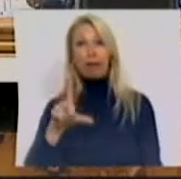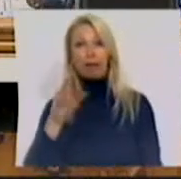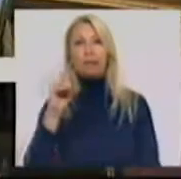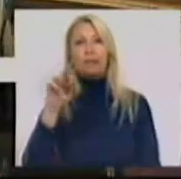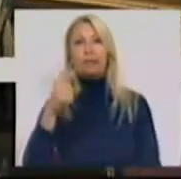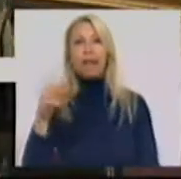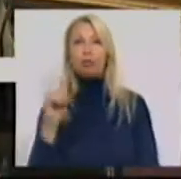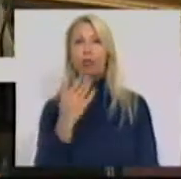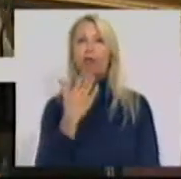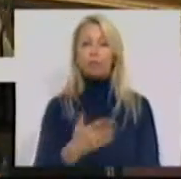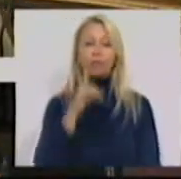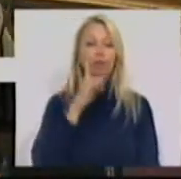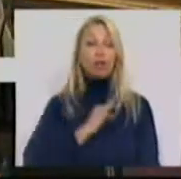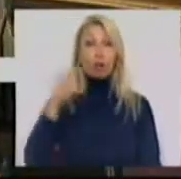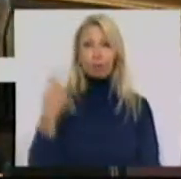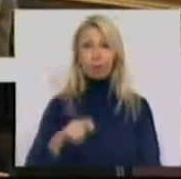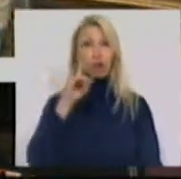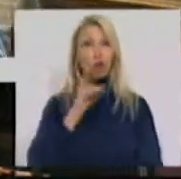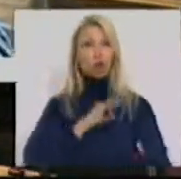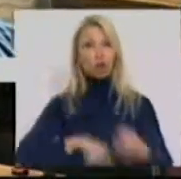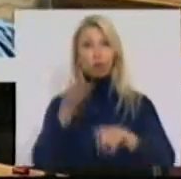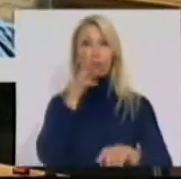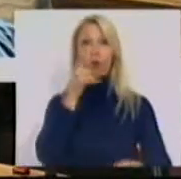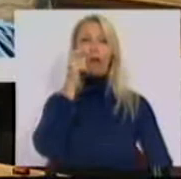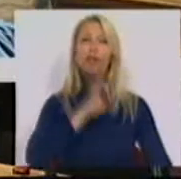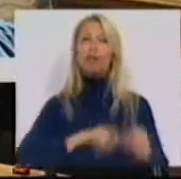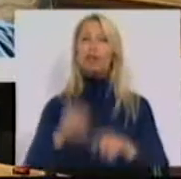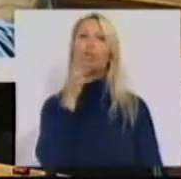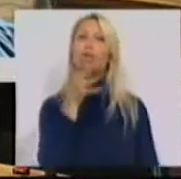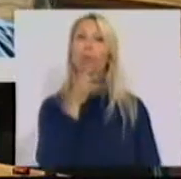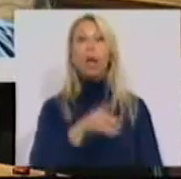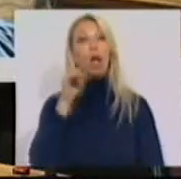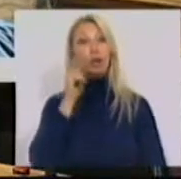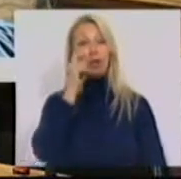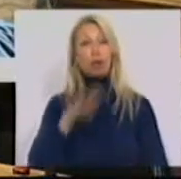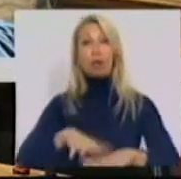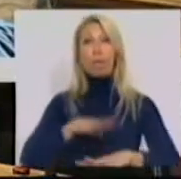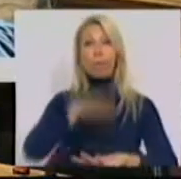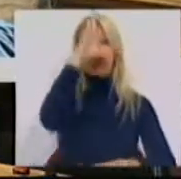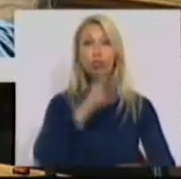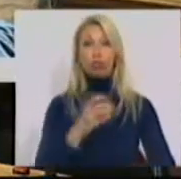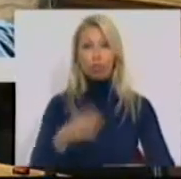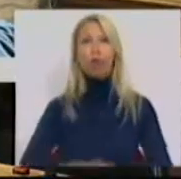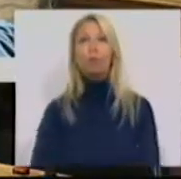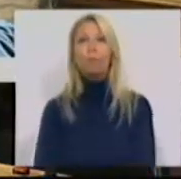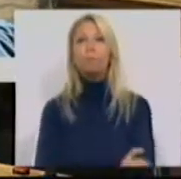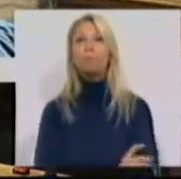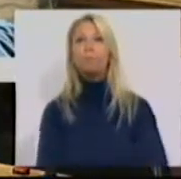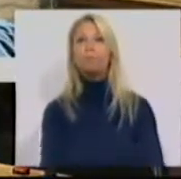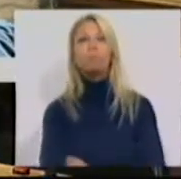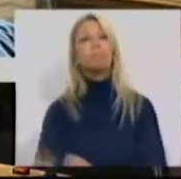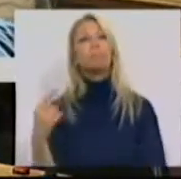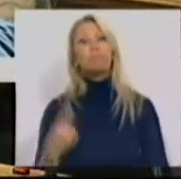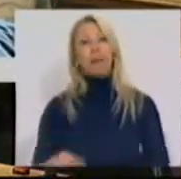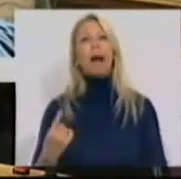Senhora Presidente, senhoras deputadas, senhores deputados, senhoras e senhores membros do Governo, há sempre